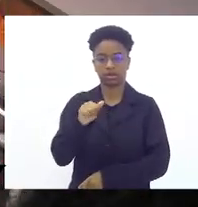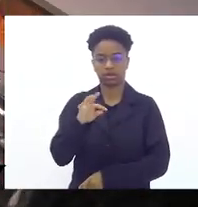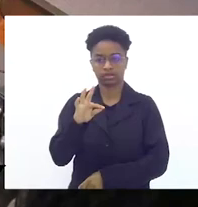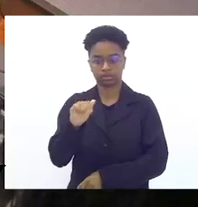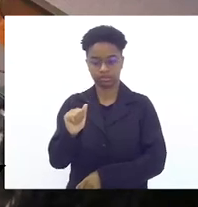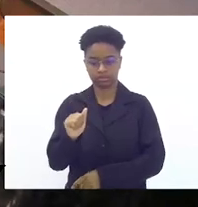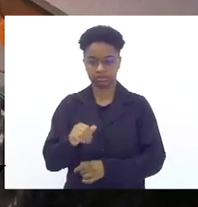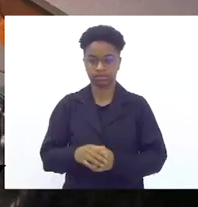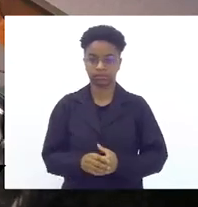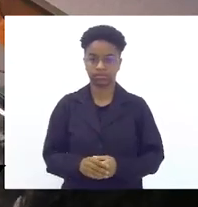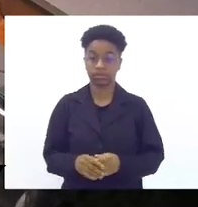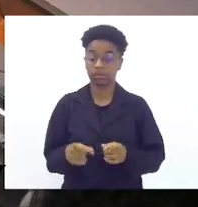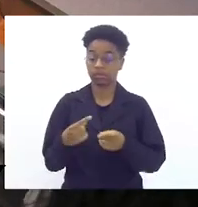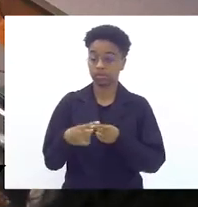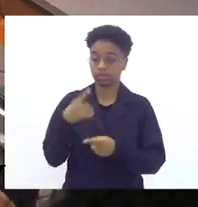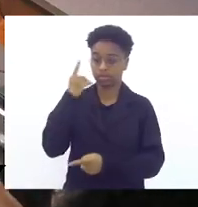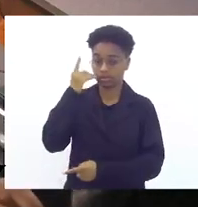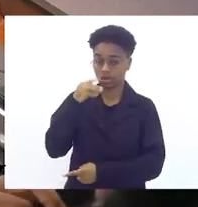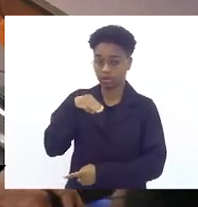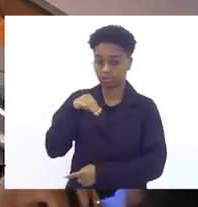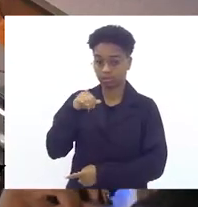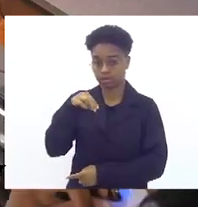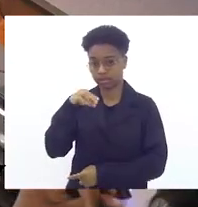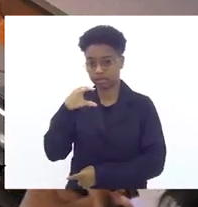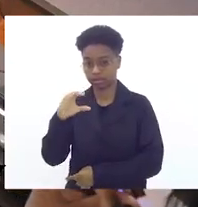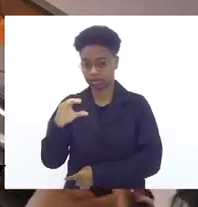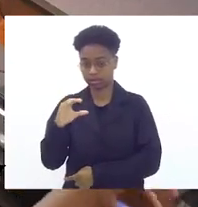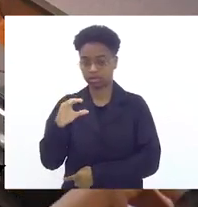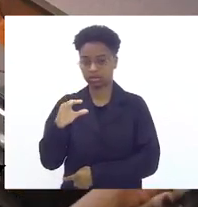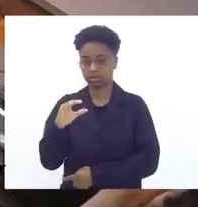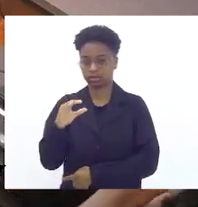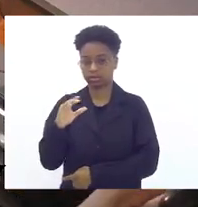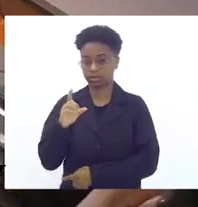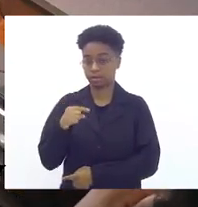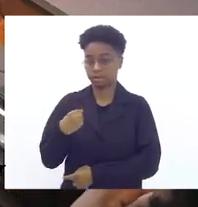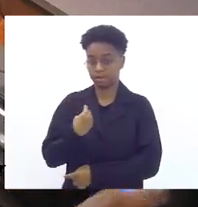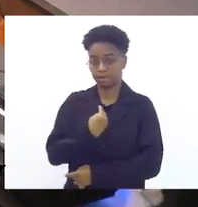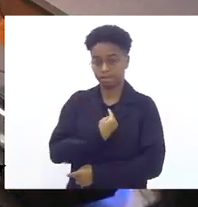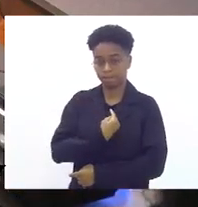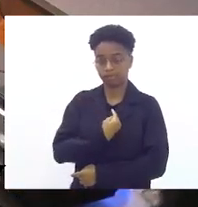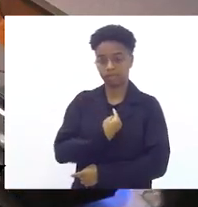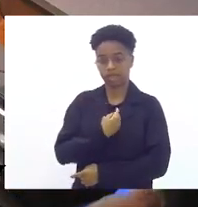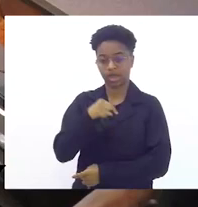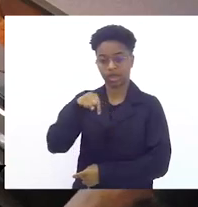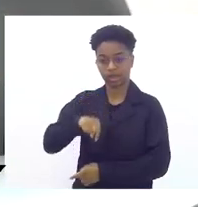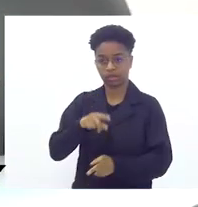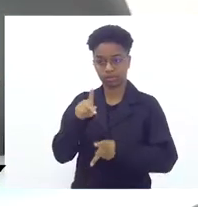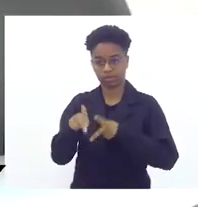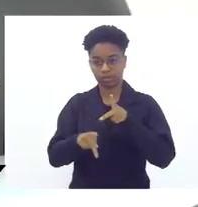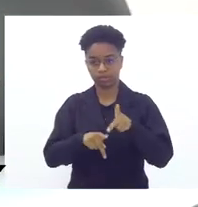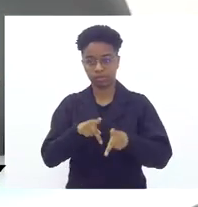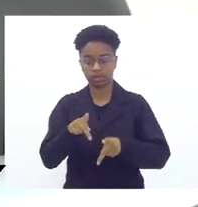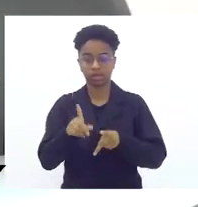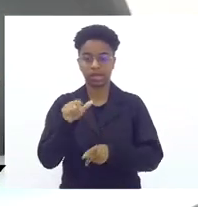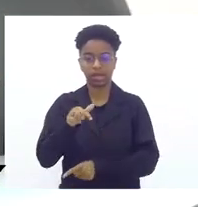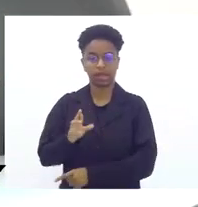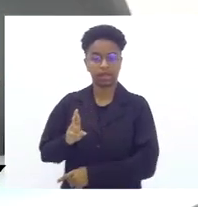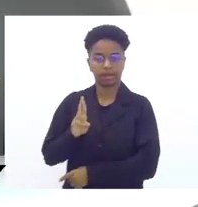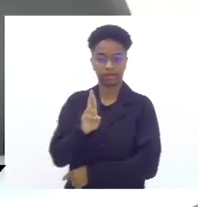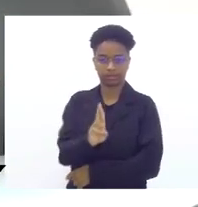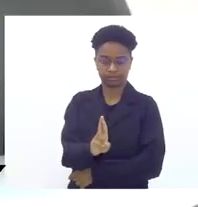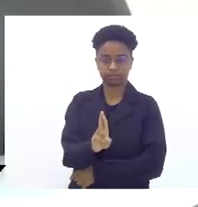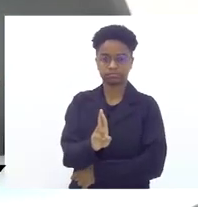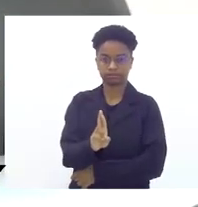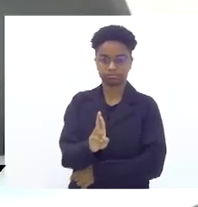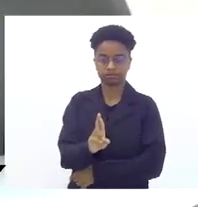o deputado mente tá sendo para nós para nossa população uma grande representação